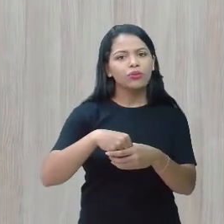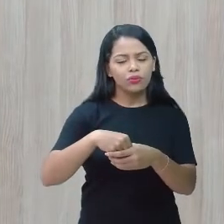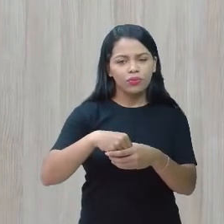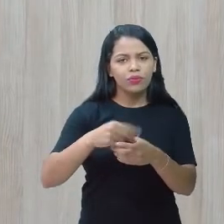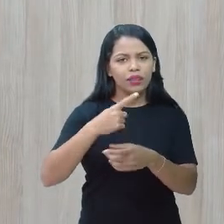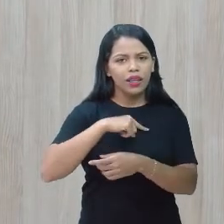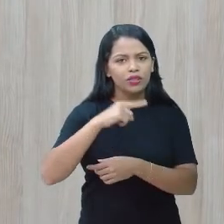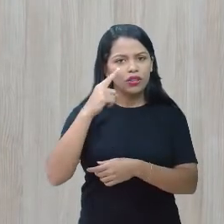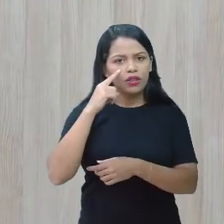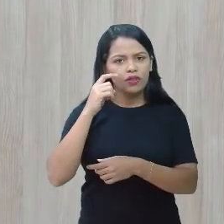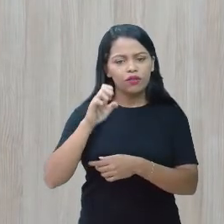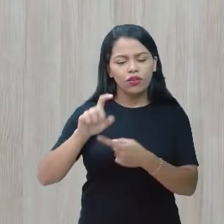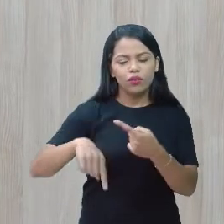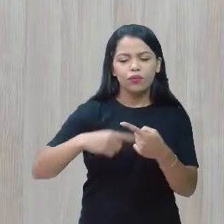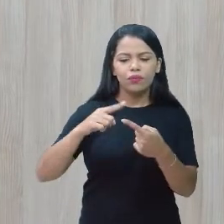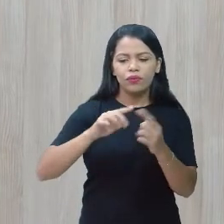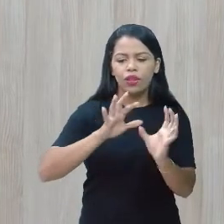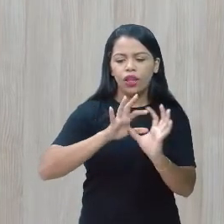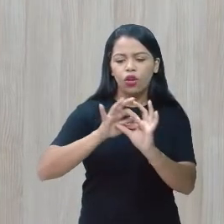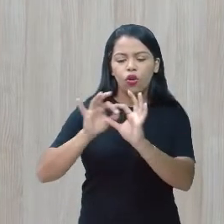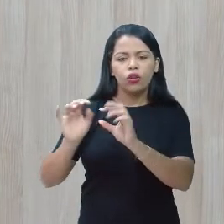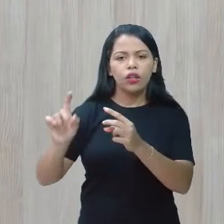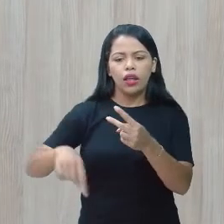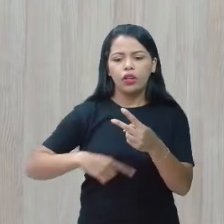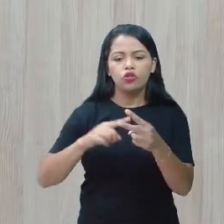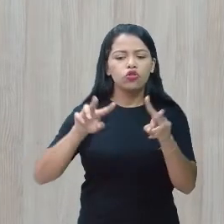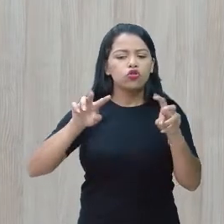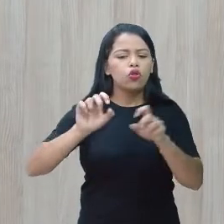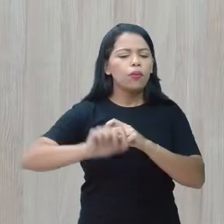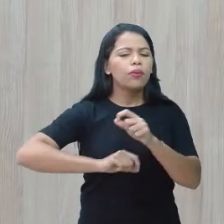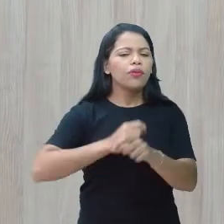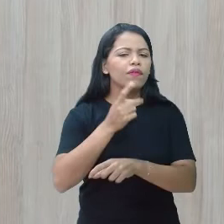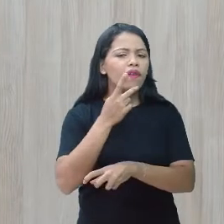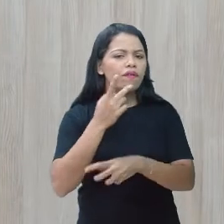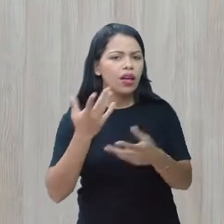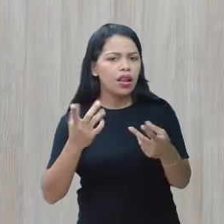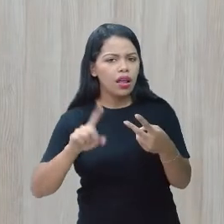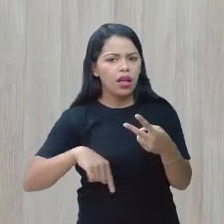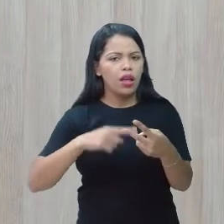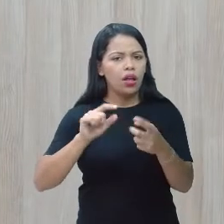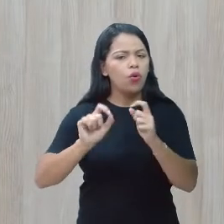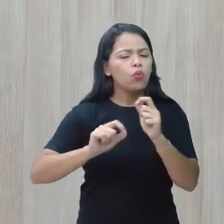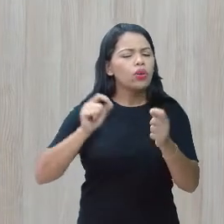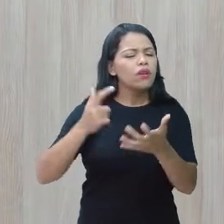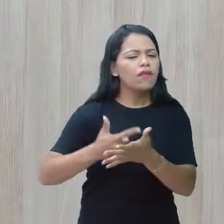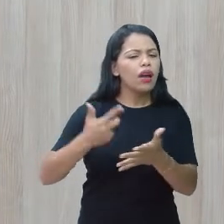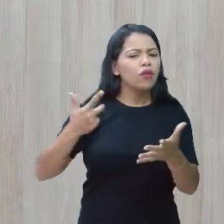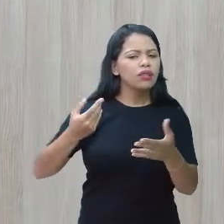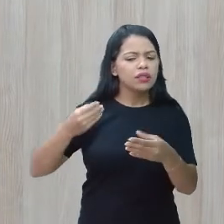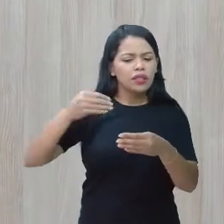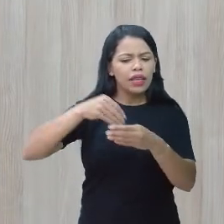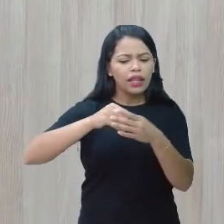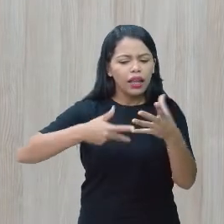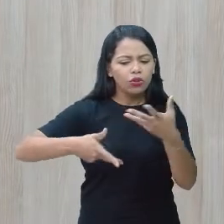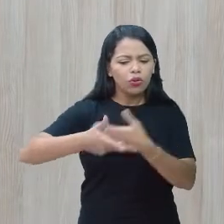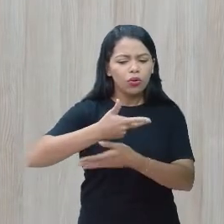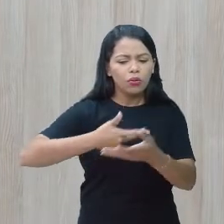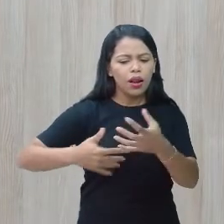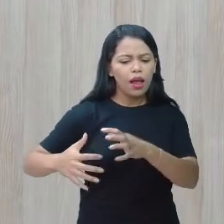vimos, o enredo, de que vai se falar, as situações, não é? Que é gerada ali